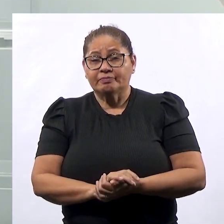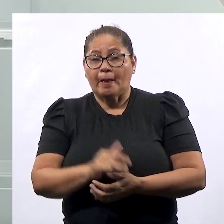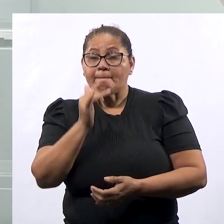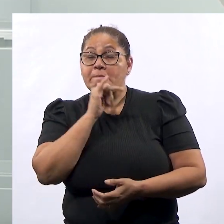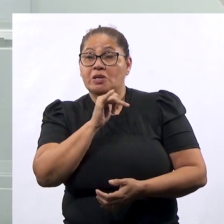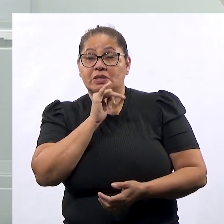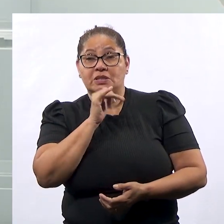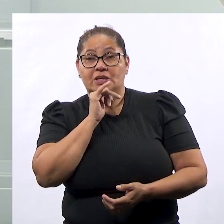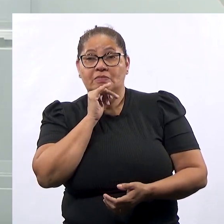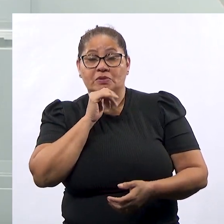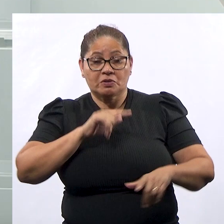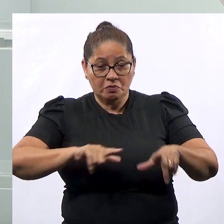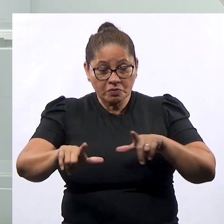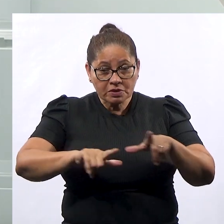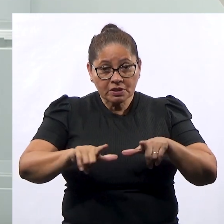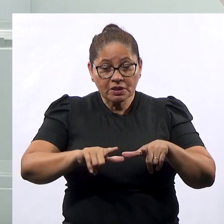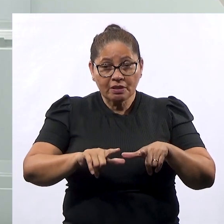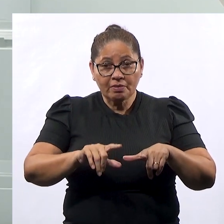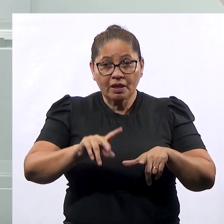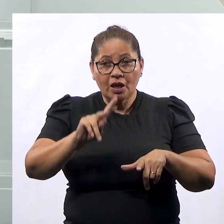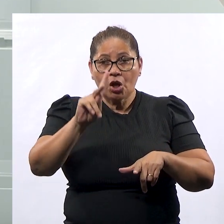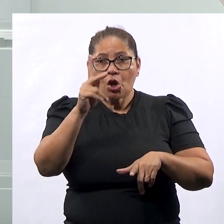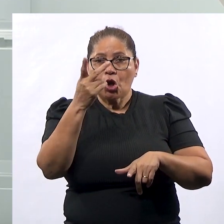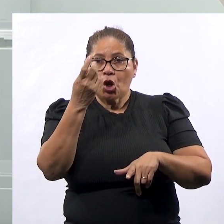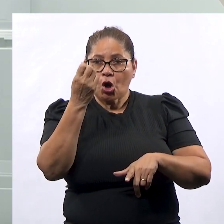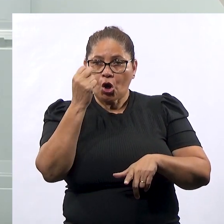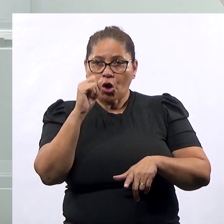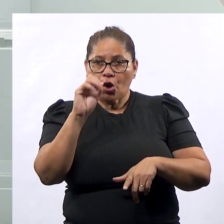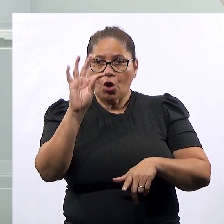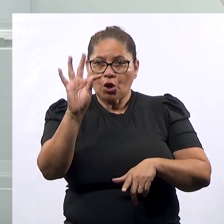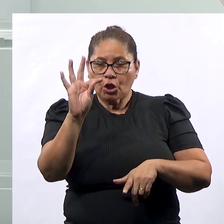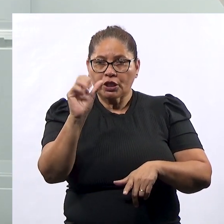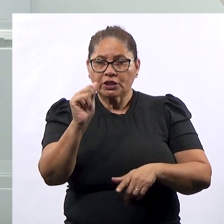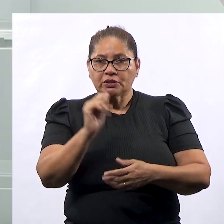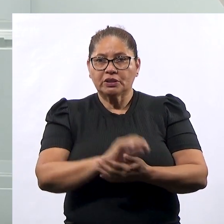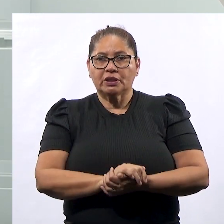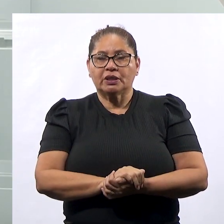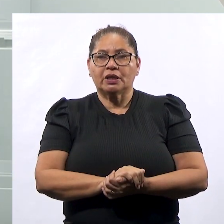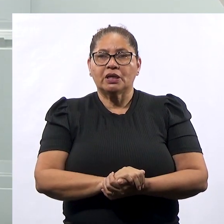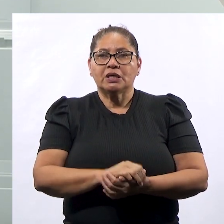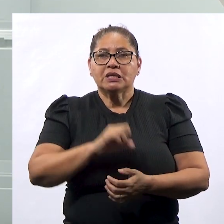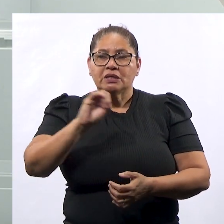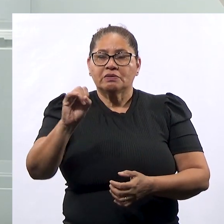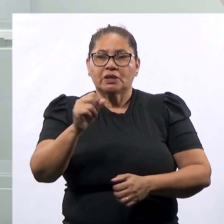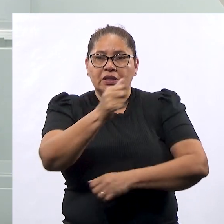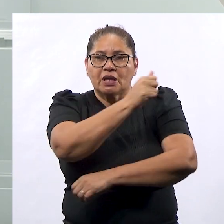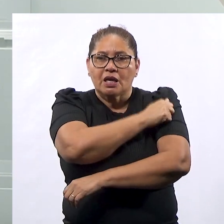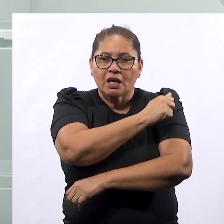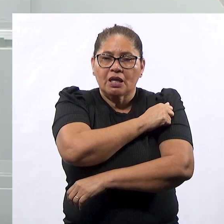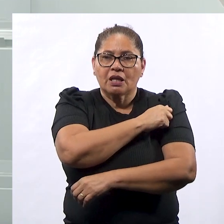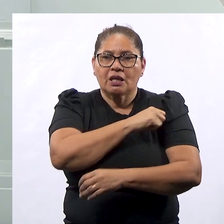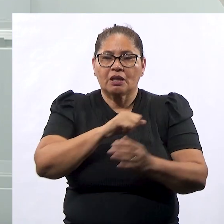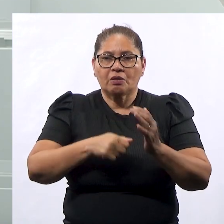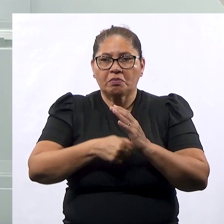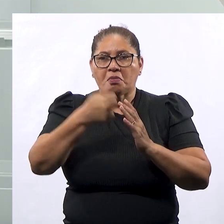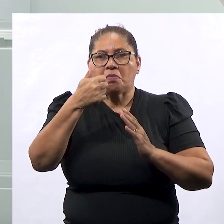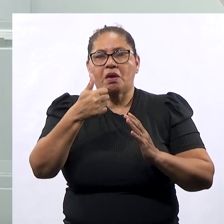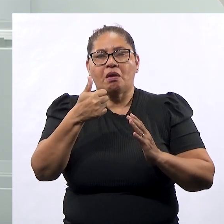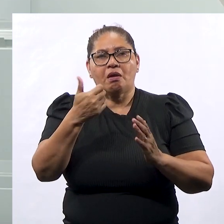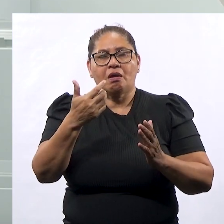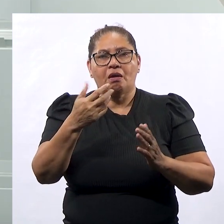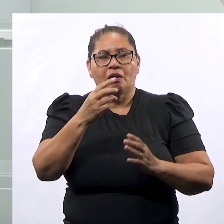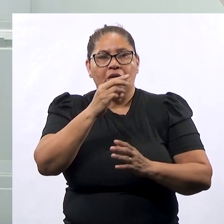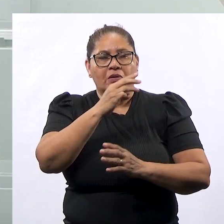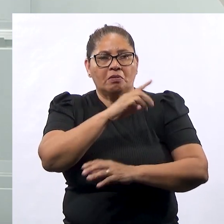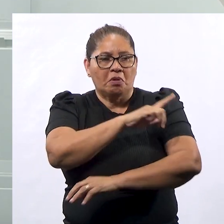O que é? Por exemplo, se você trabalha com uma horta escolar, se você está com seus alunos aí do primeiro,